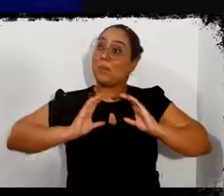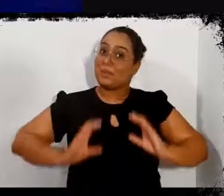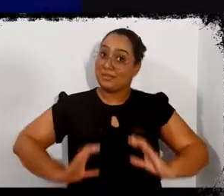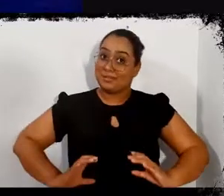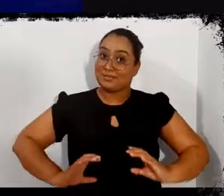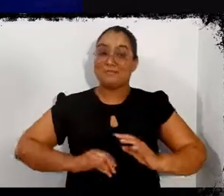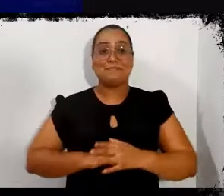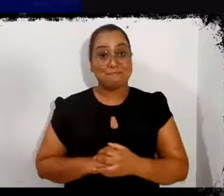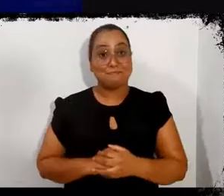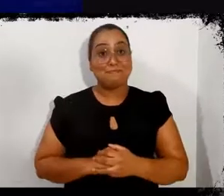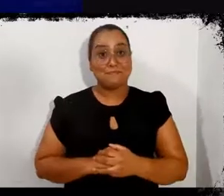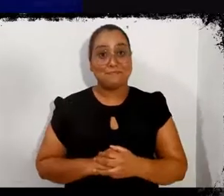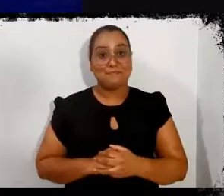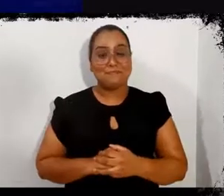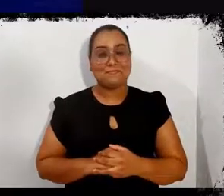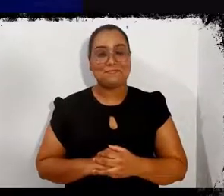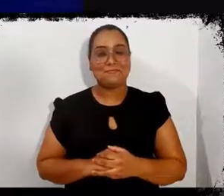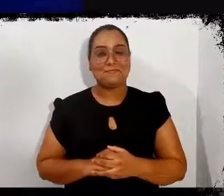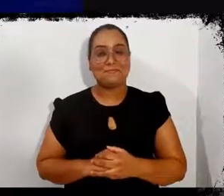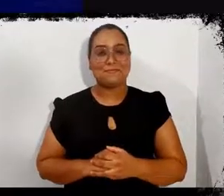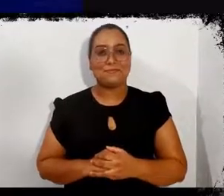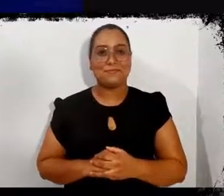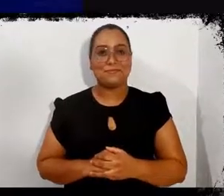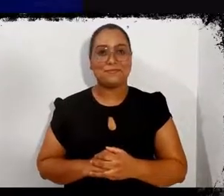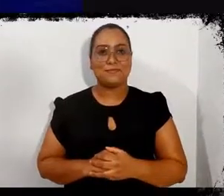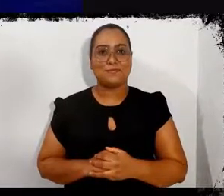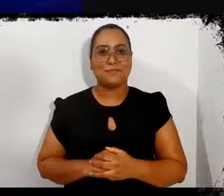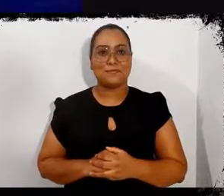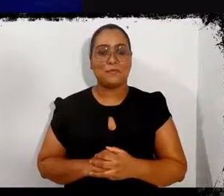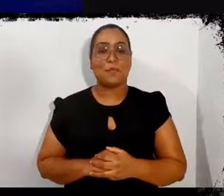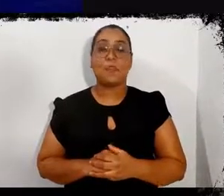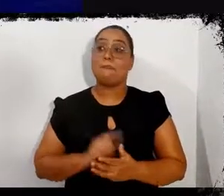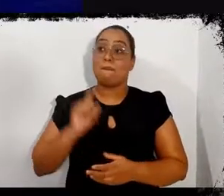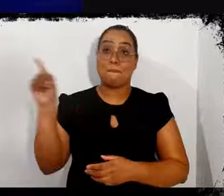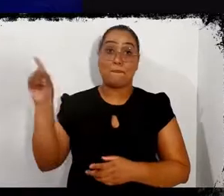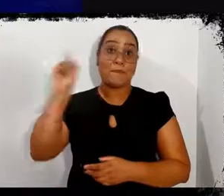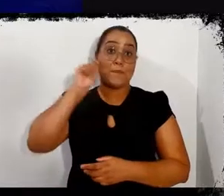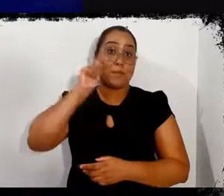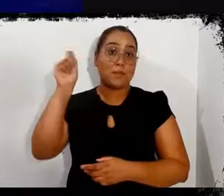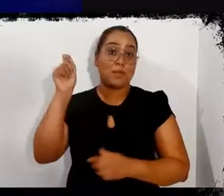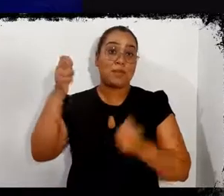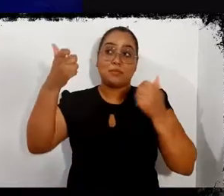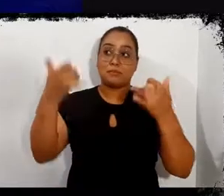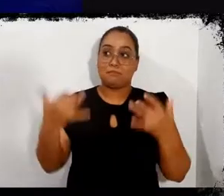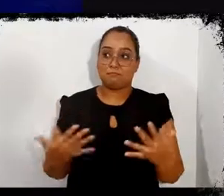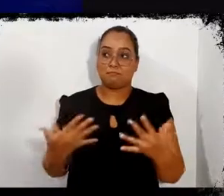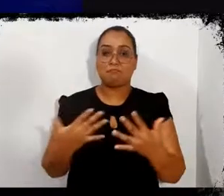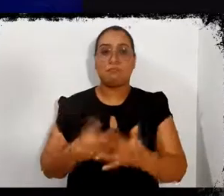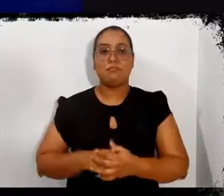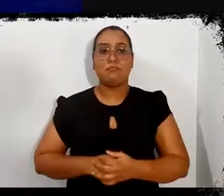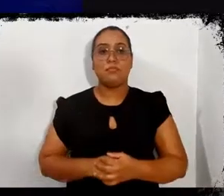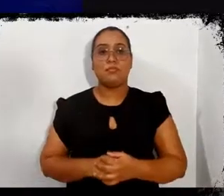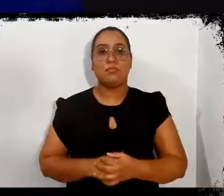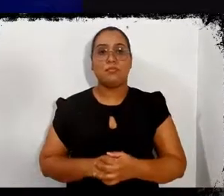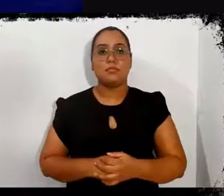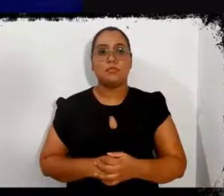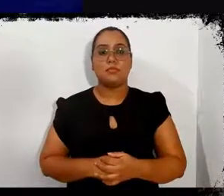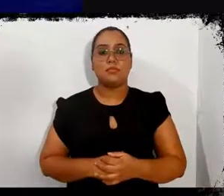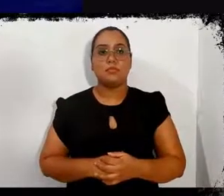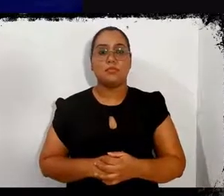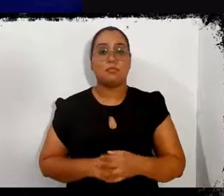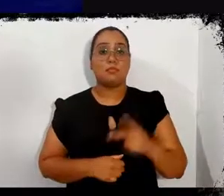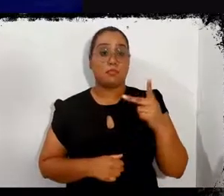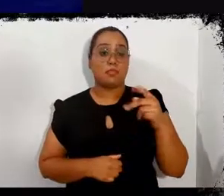seria um inconsciente, onde uma pequena ilha, o consciente,